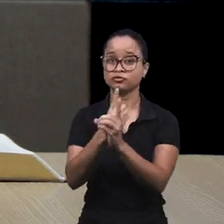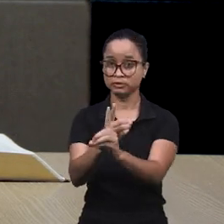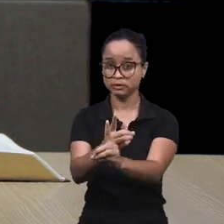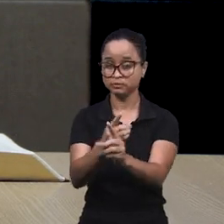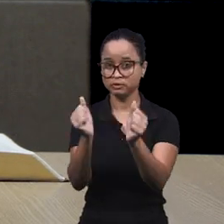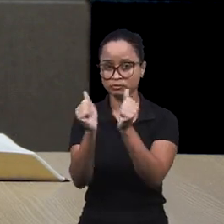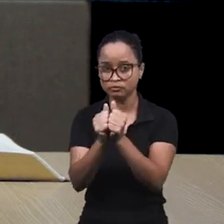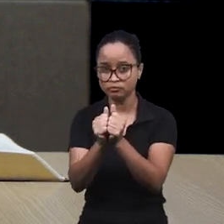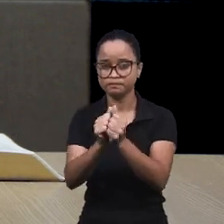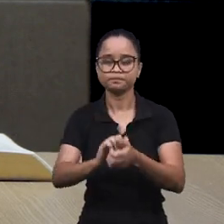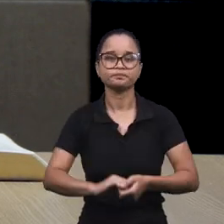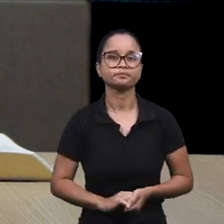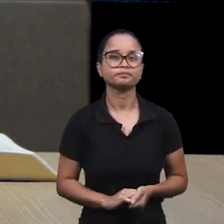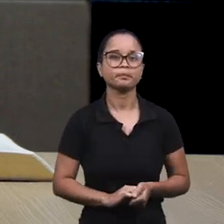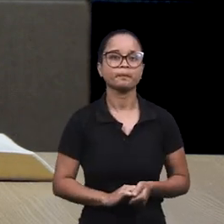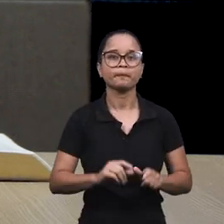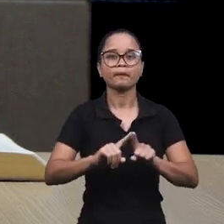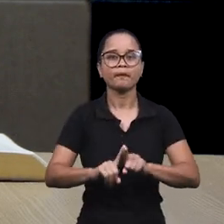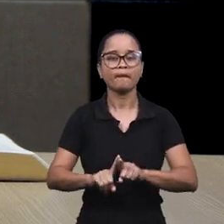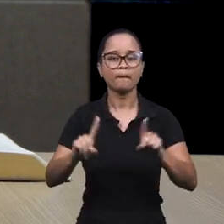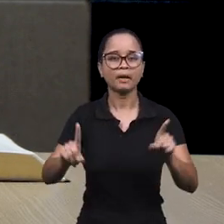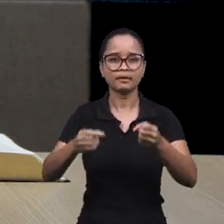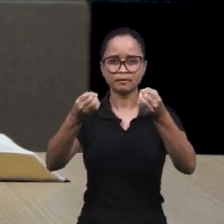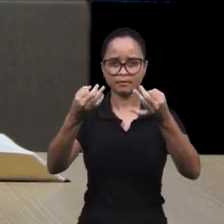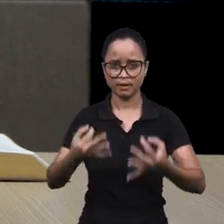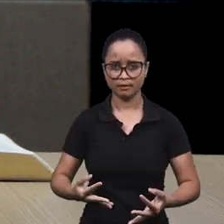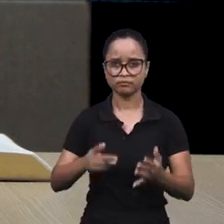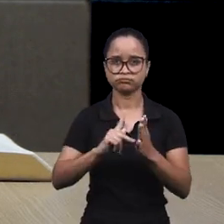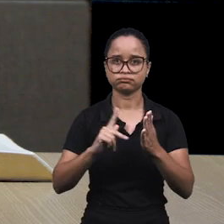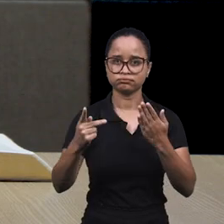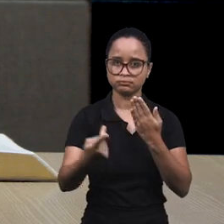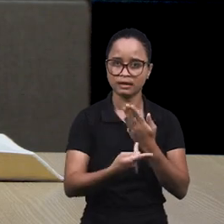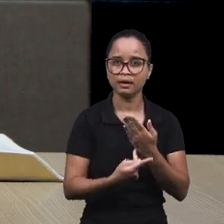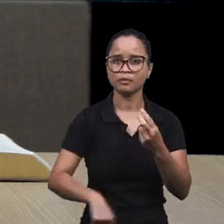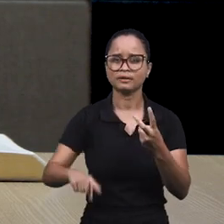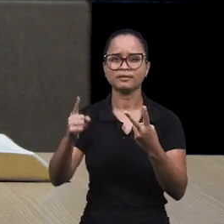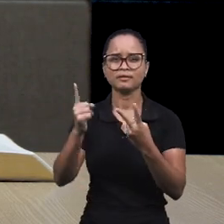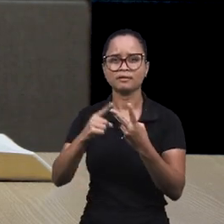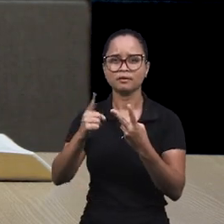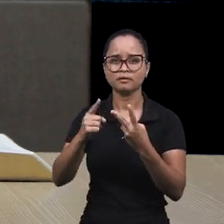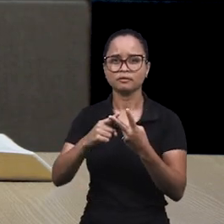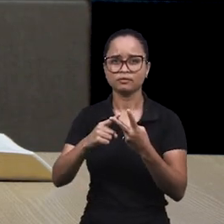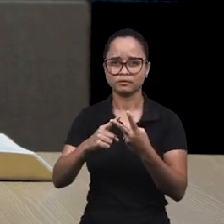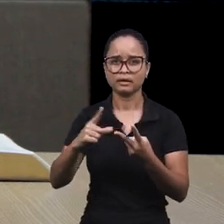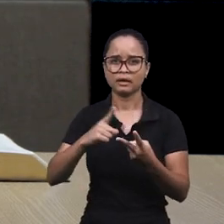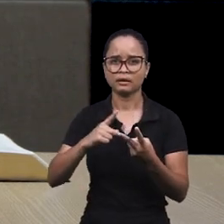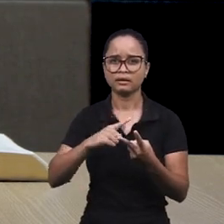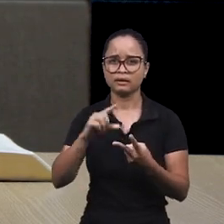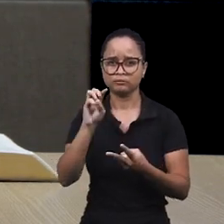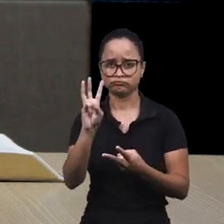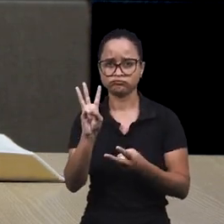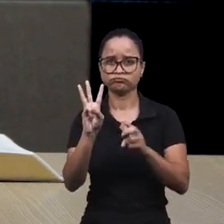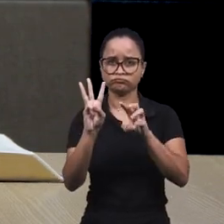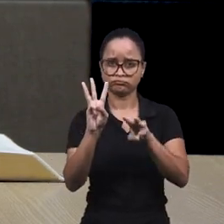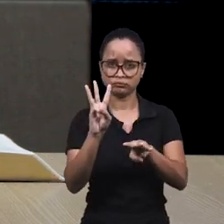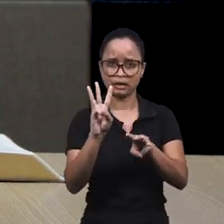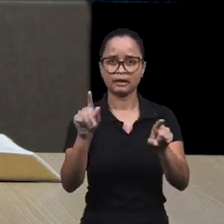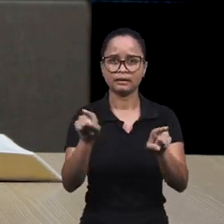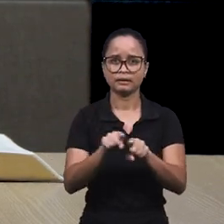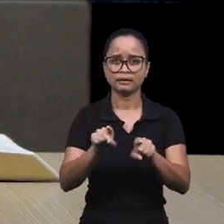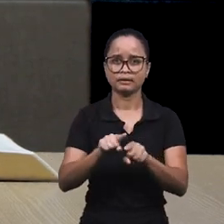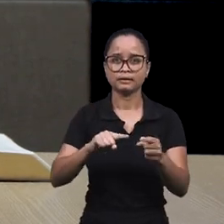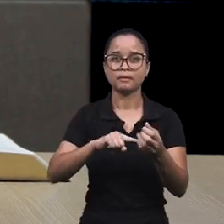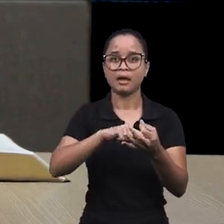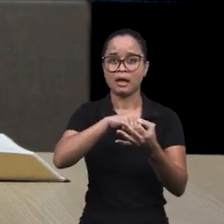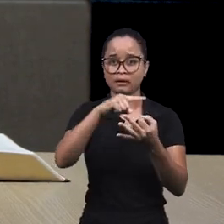estavam presentes. Mas a questão da explicação da parábola, a segunda parábola do joio e do trigo e também as 3